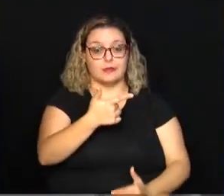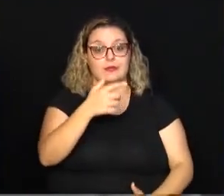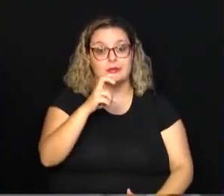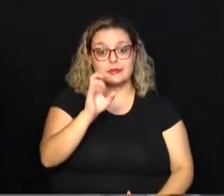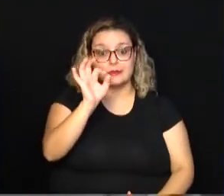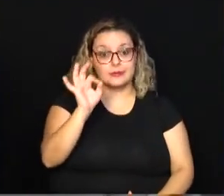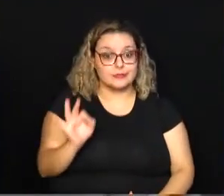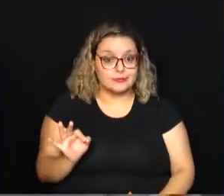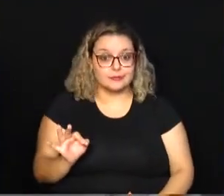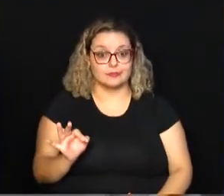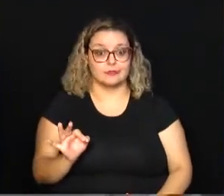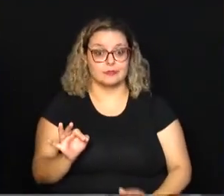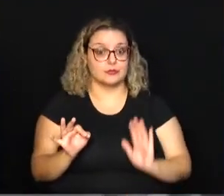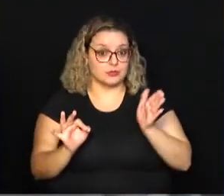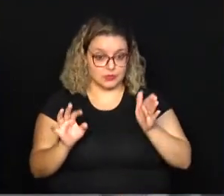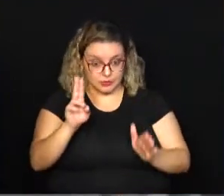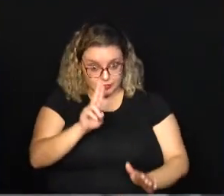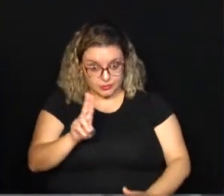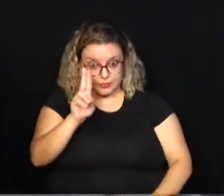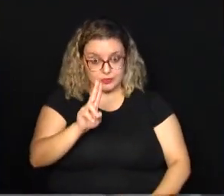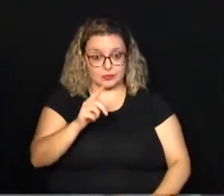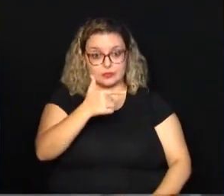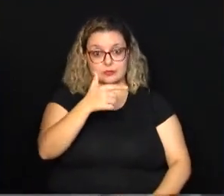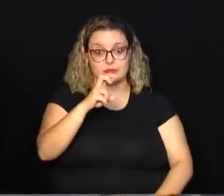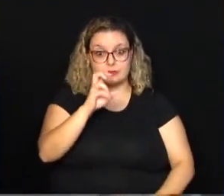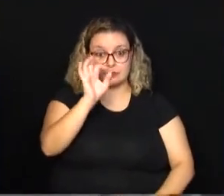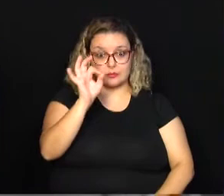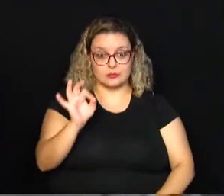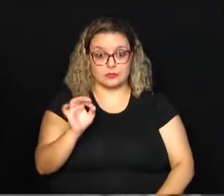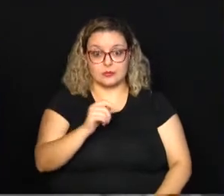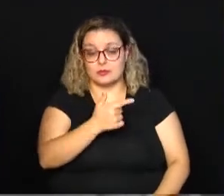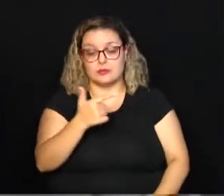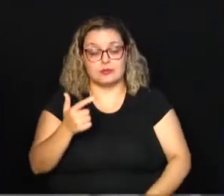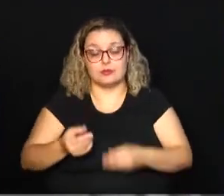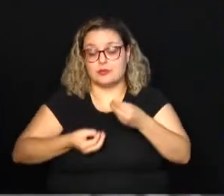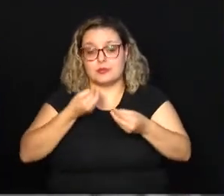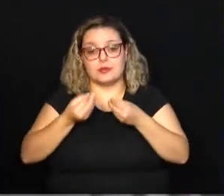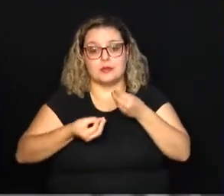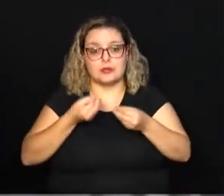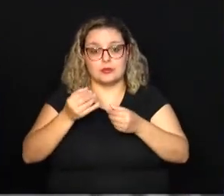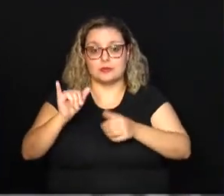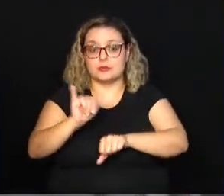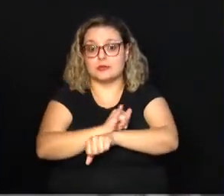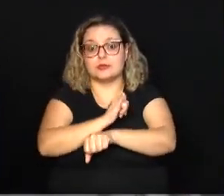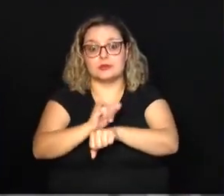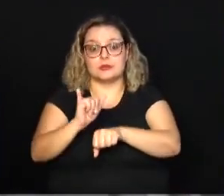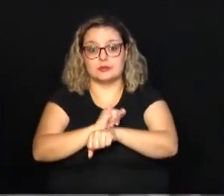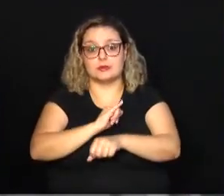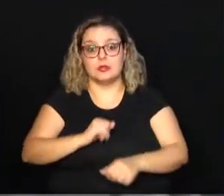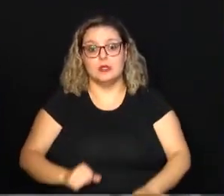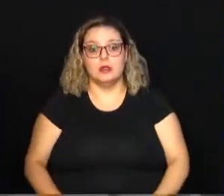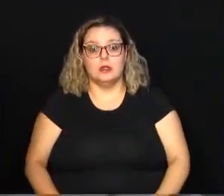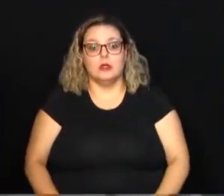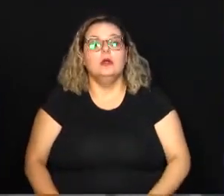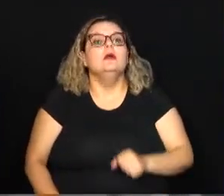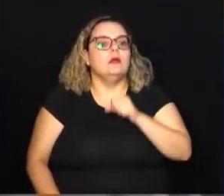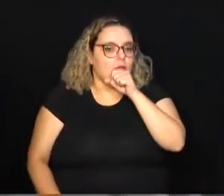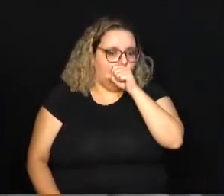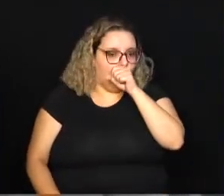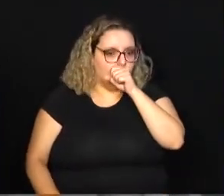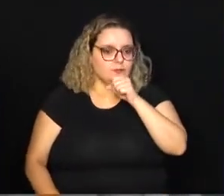já estavam sendo usados no 25%, ou seja, nós ficamos sem armas, a não ser compras